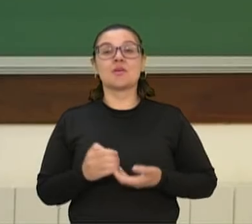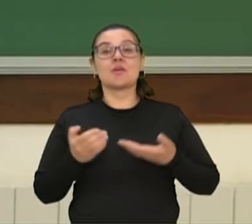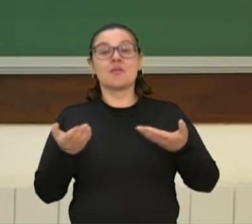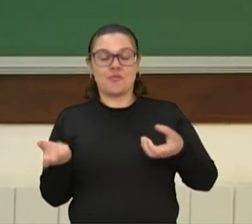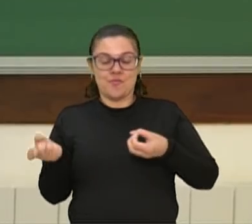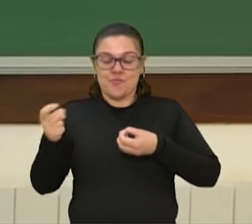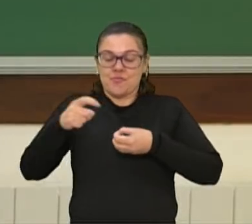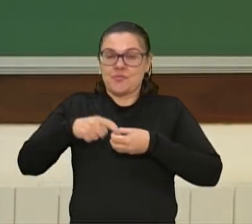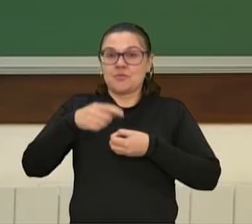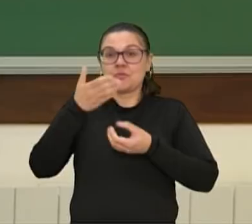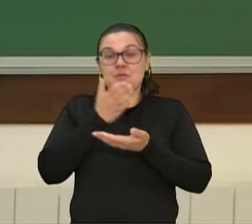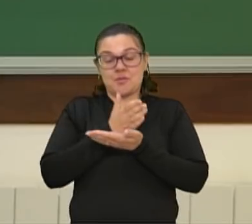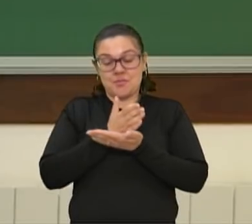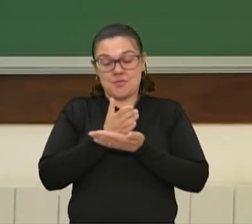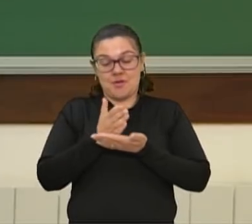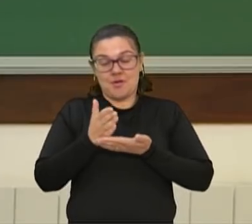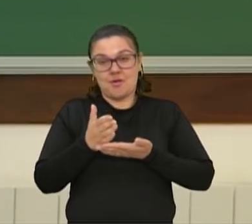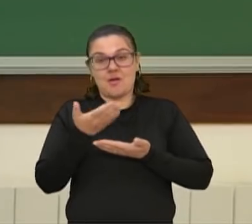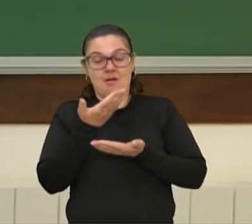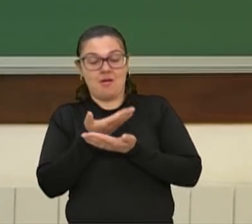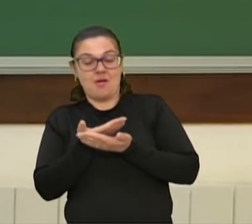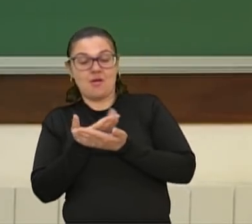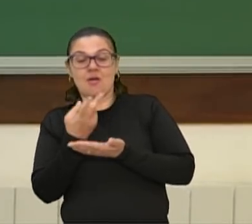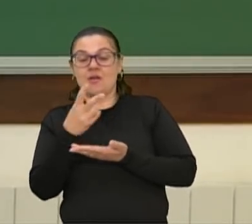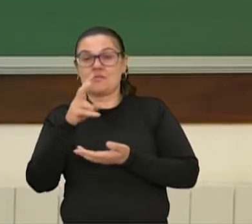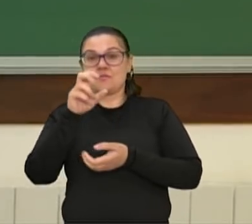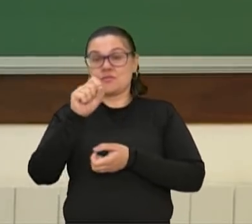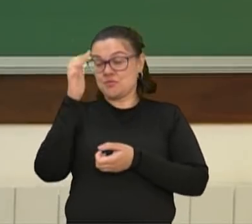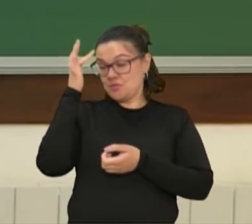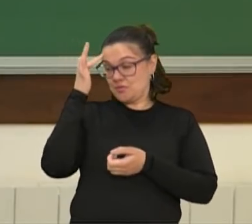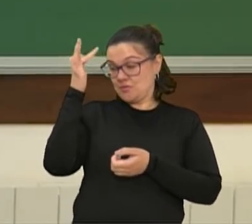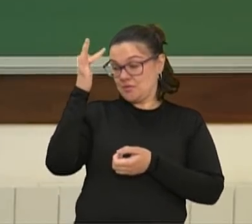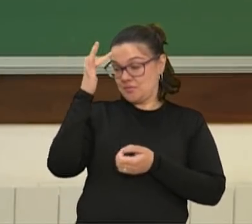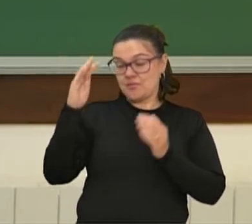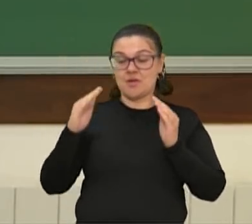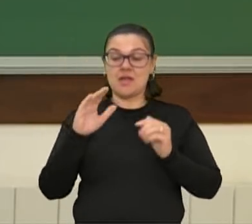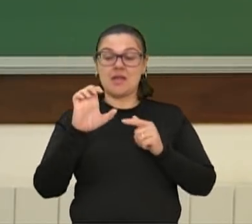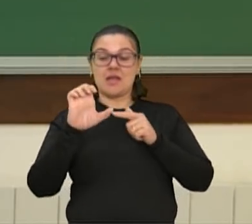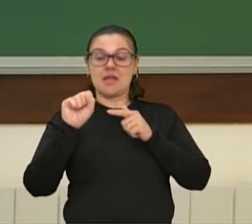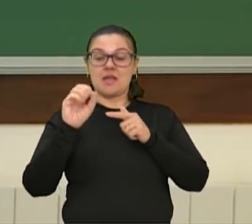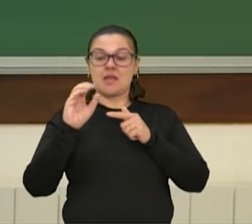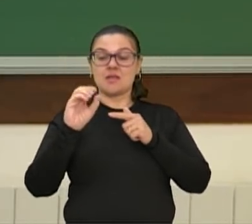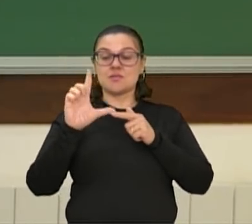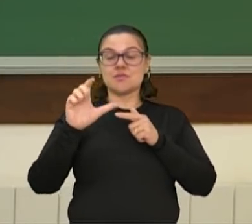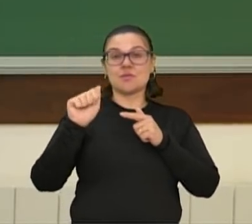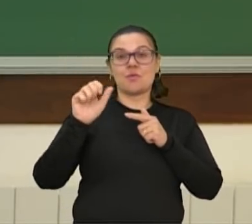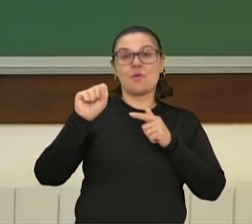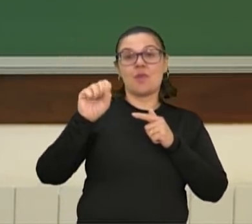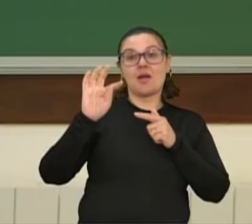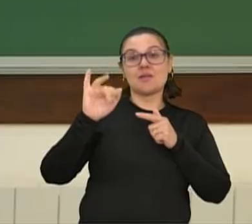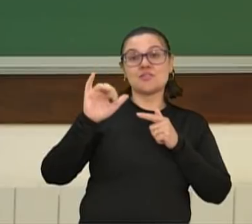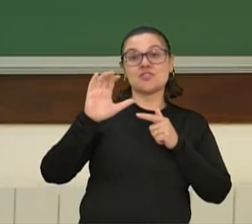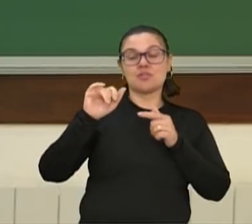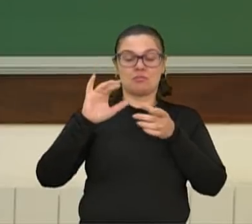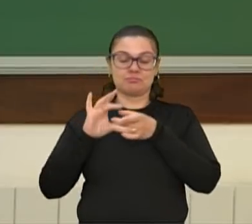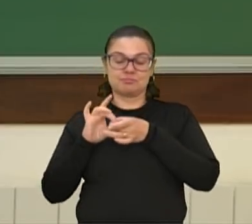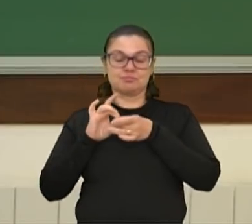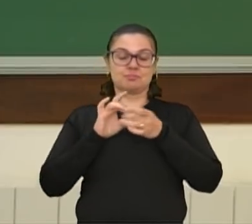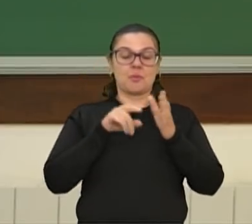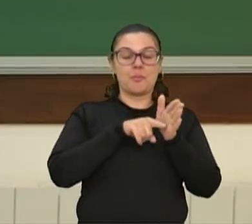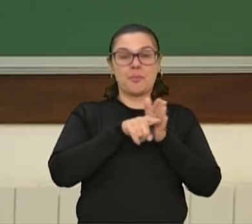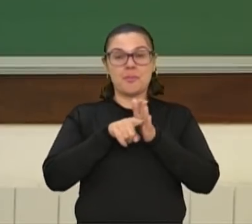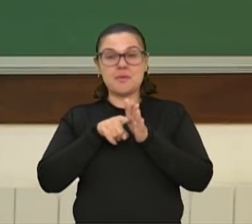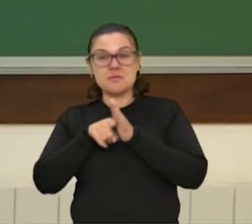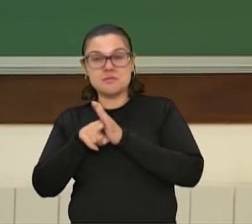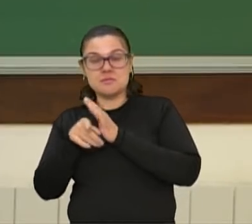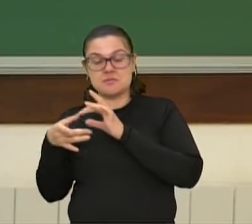Estamos então começando a aula 28, Escolástica, parte 2, sobre os principais